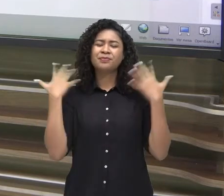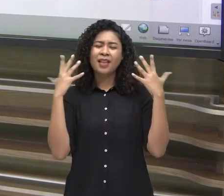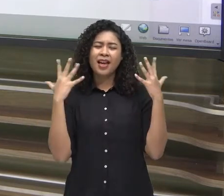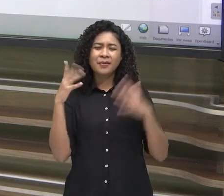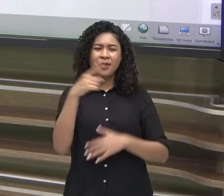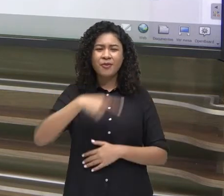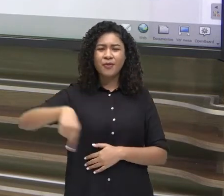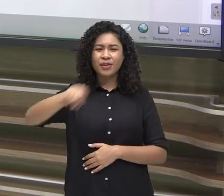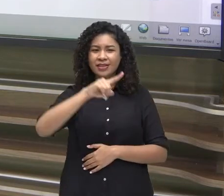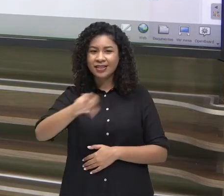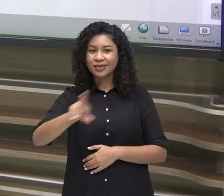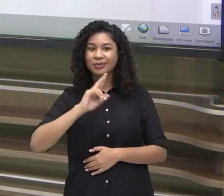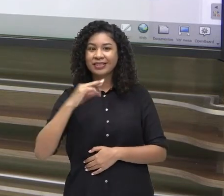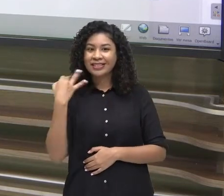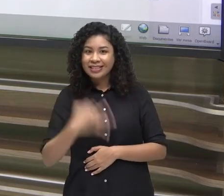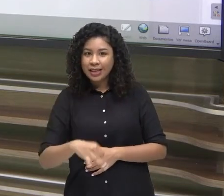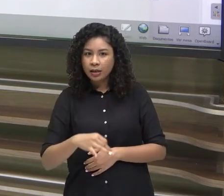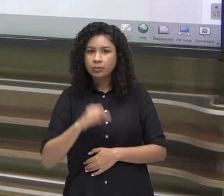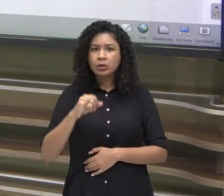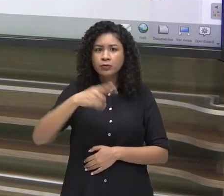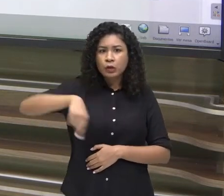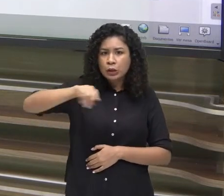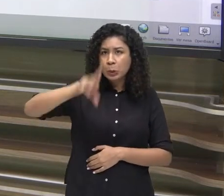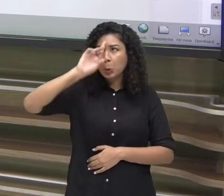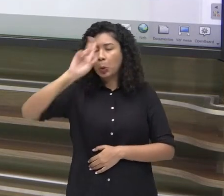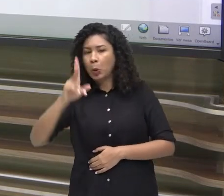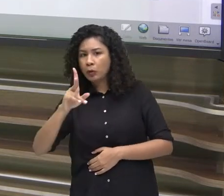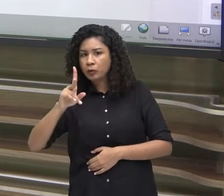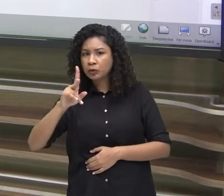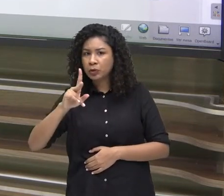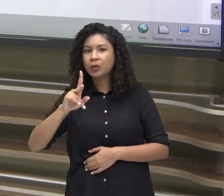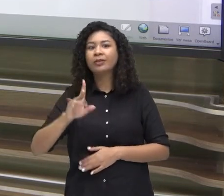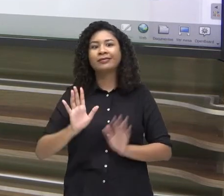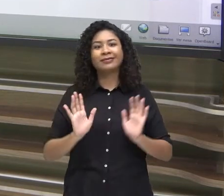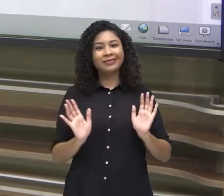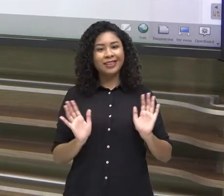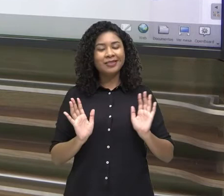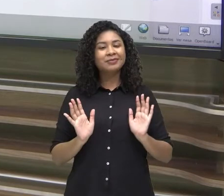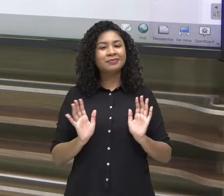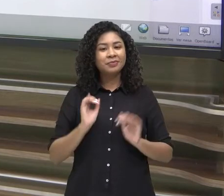acertou. Quem mudou de ideia aí e foi na alternativa certa, parabéns aí por